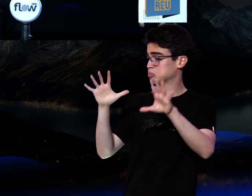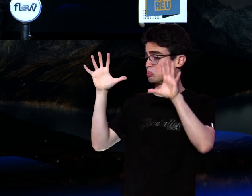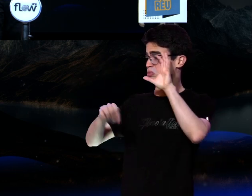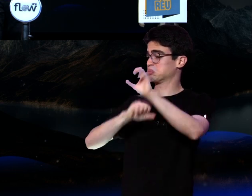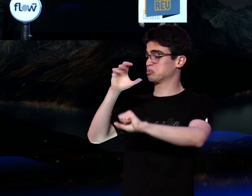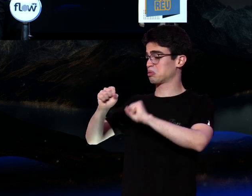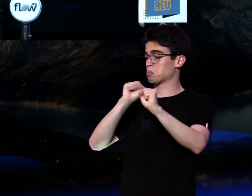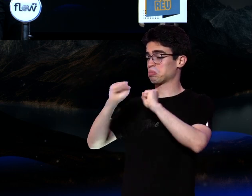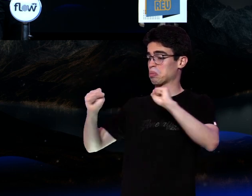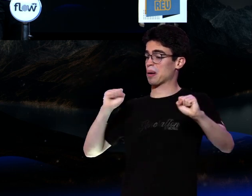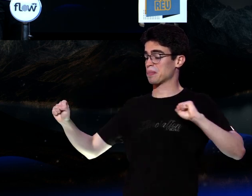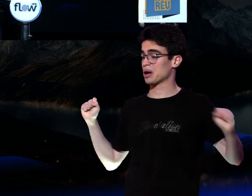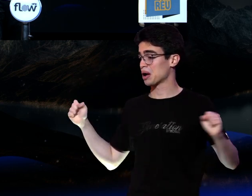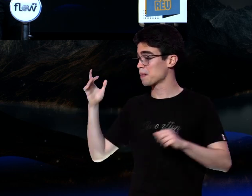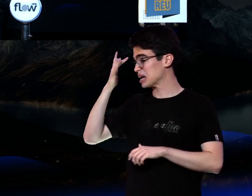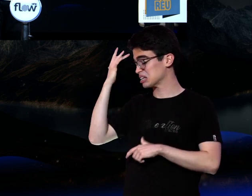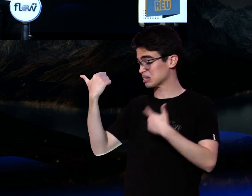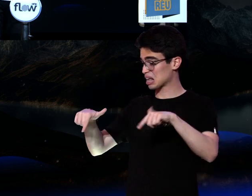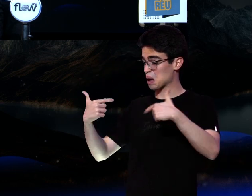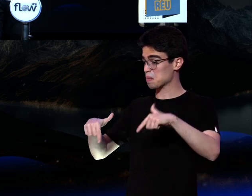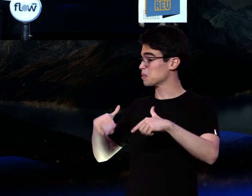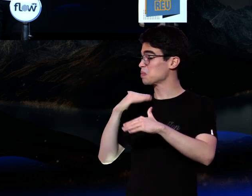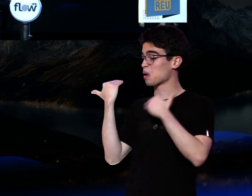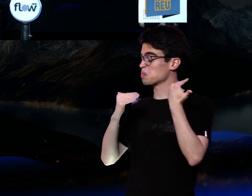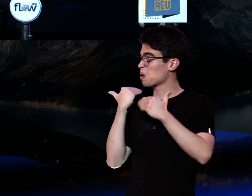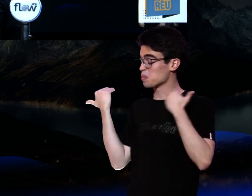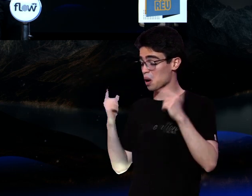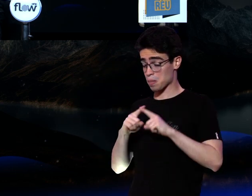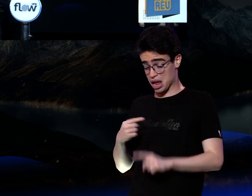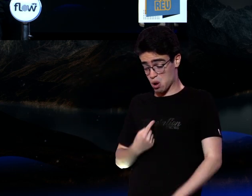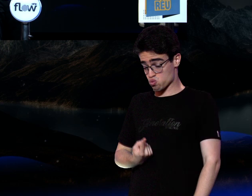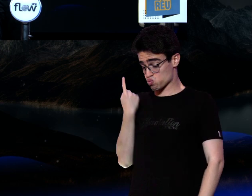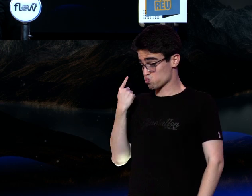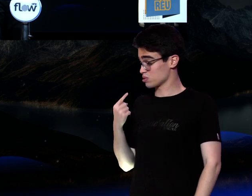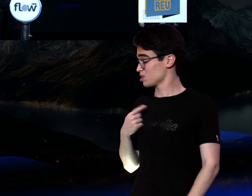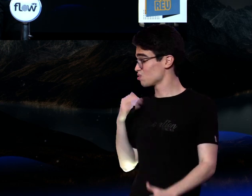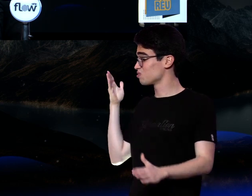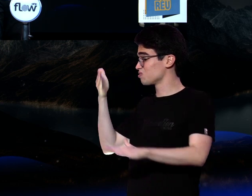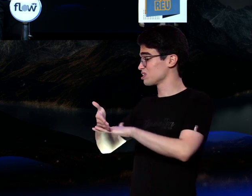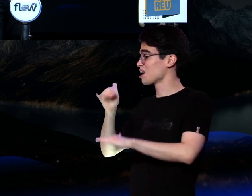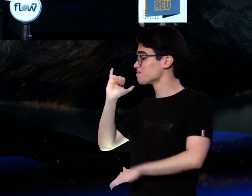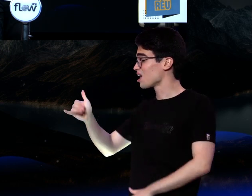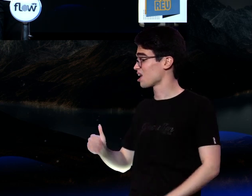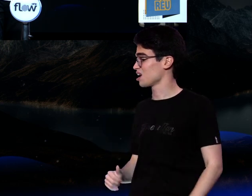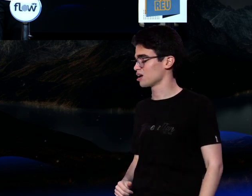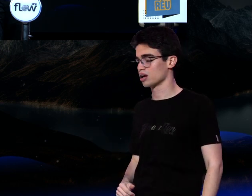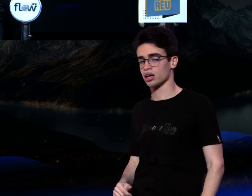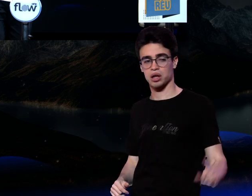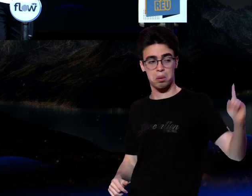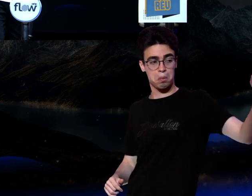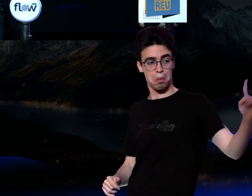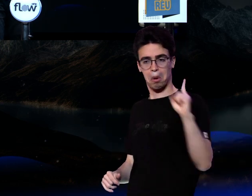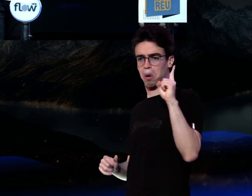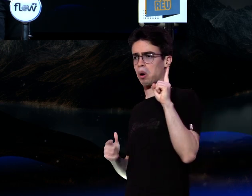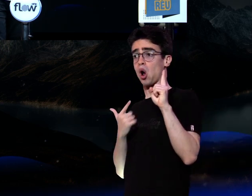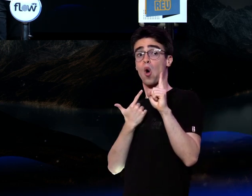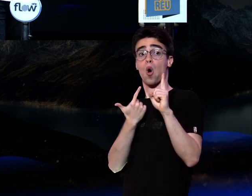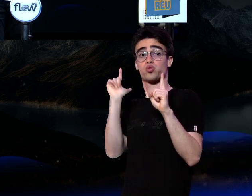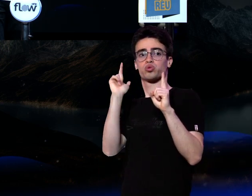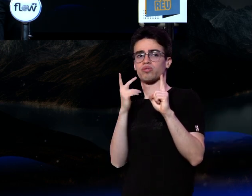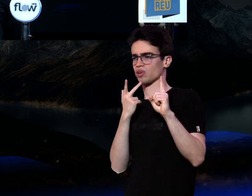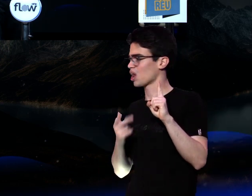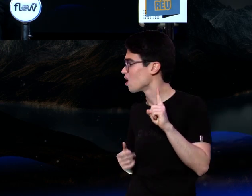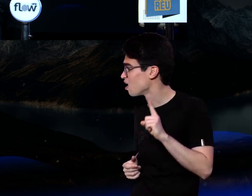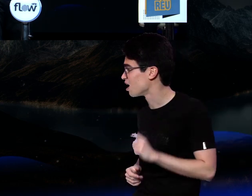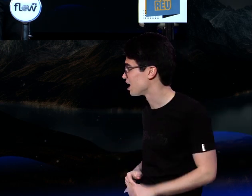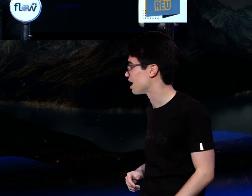Mataram a espada os empregados e eu fui o único que escapou para lhe contar. Enquanto ele ainda estava falando, chegou outro mensageiro e